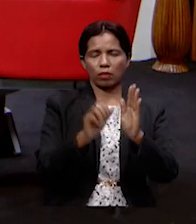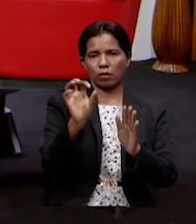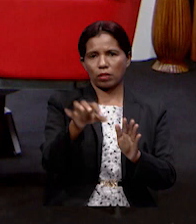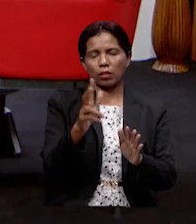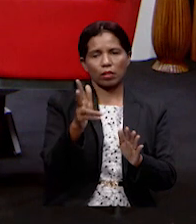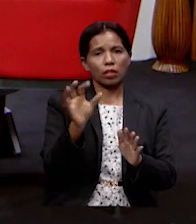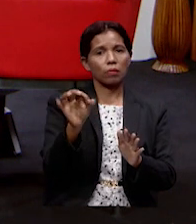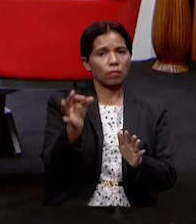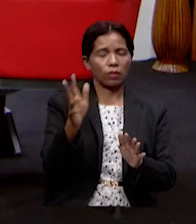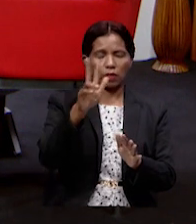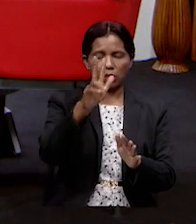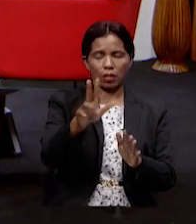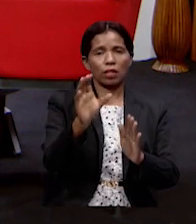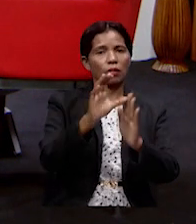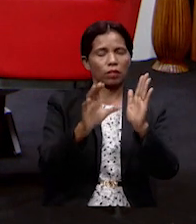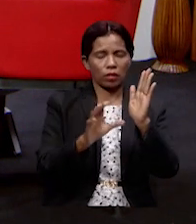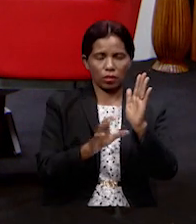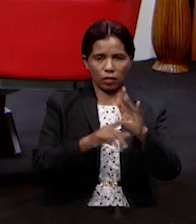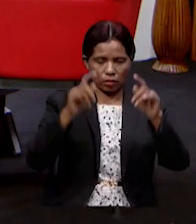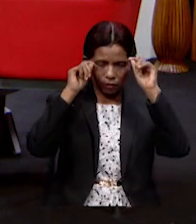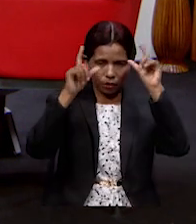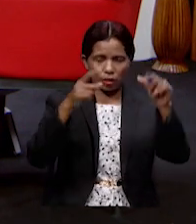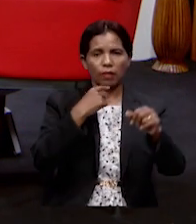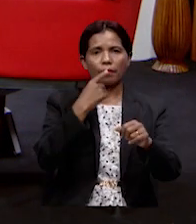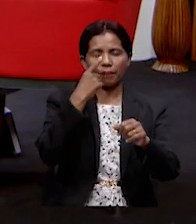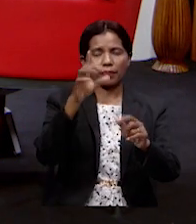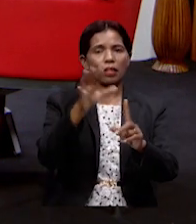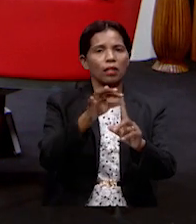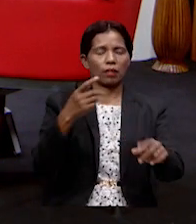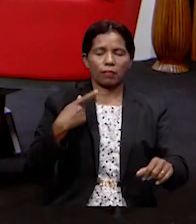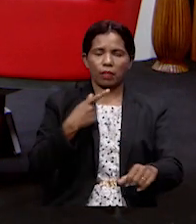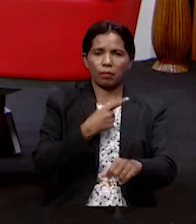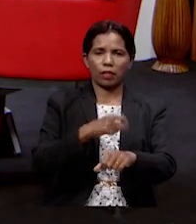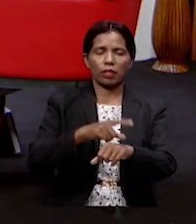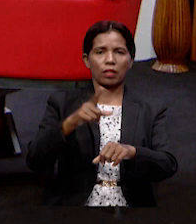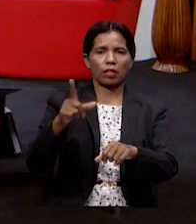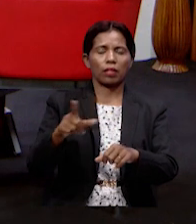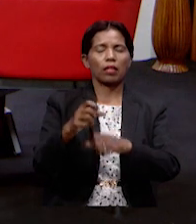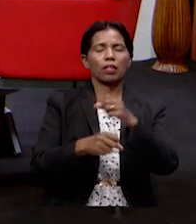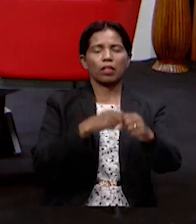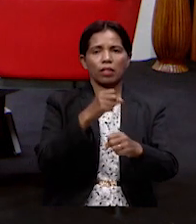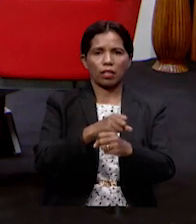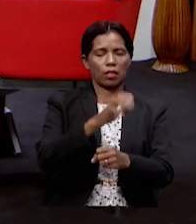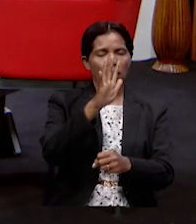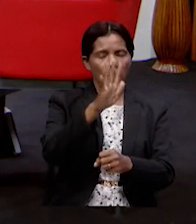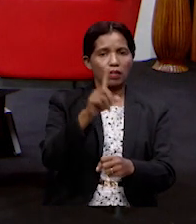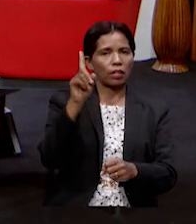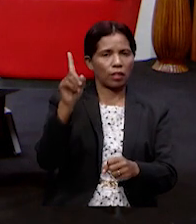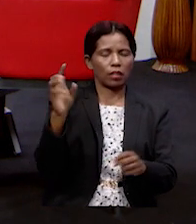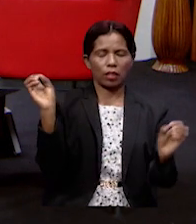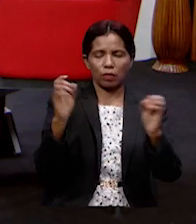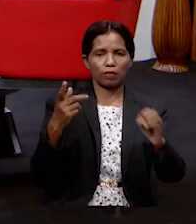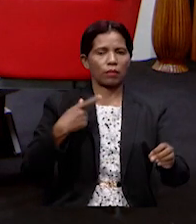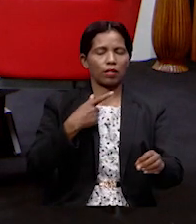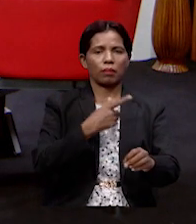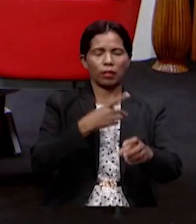e a Constituição República Democrática Timor-Leste até tem, eleição parlamentar acontece tina Lima dala ida, no Laos Parlamento Rasik